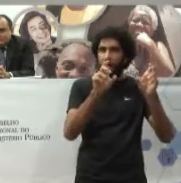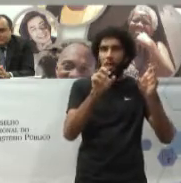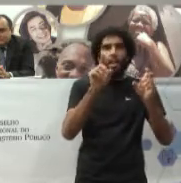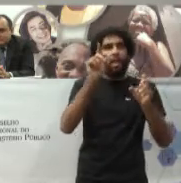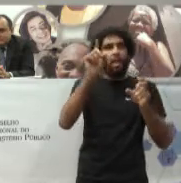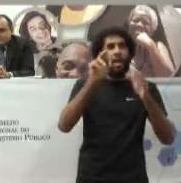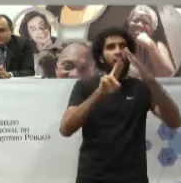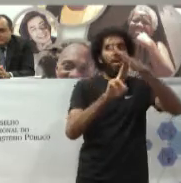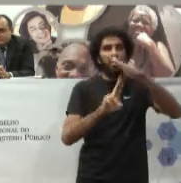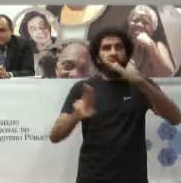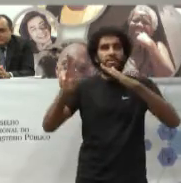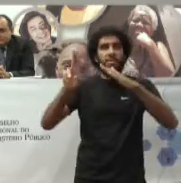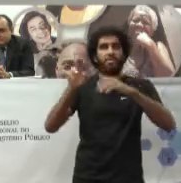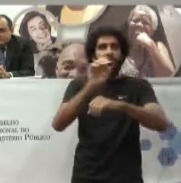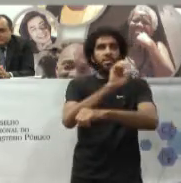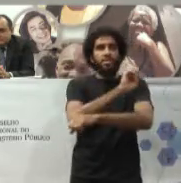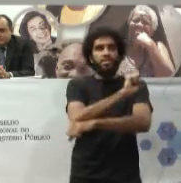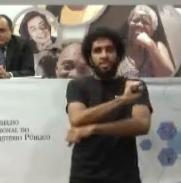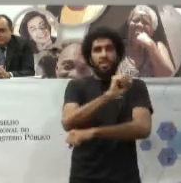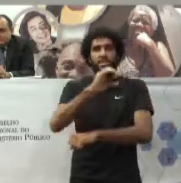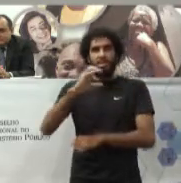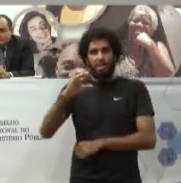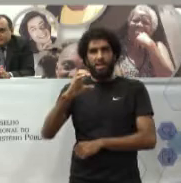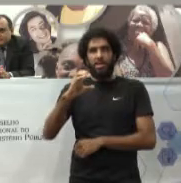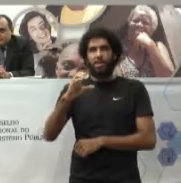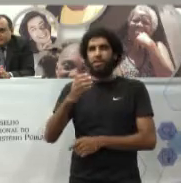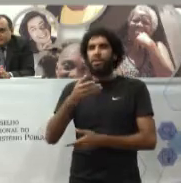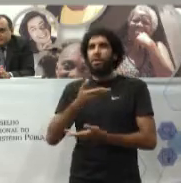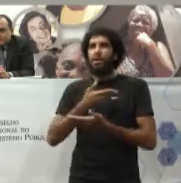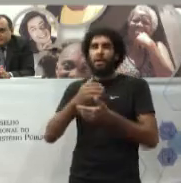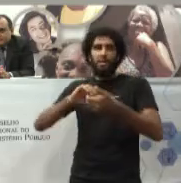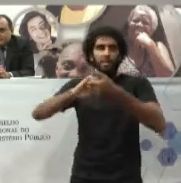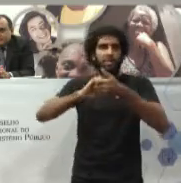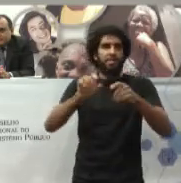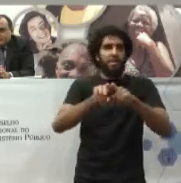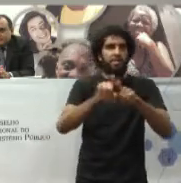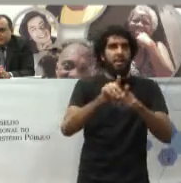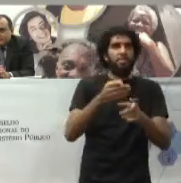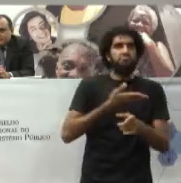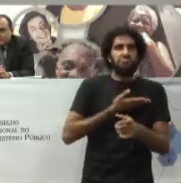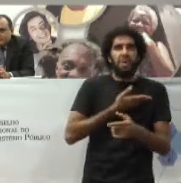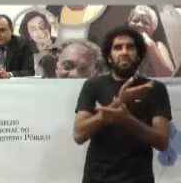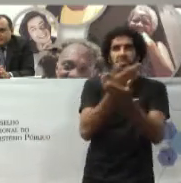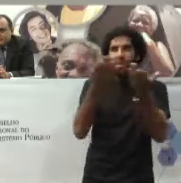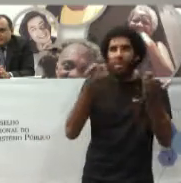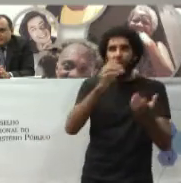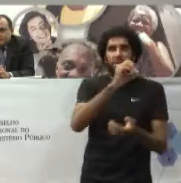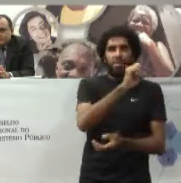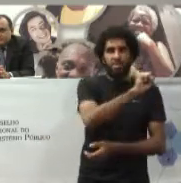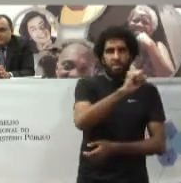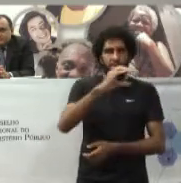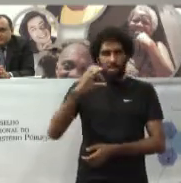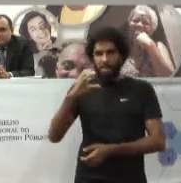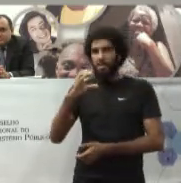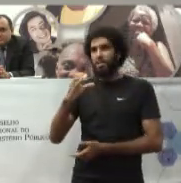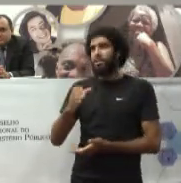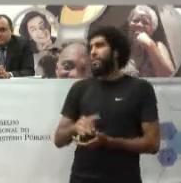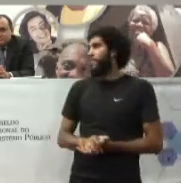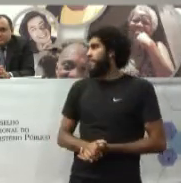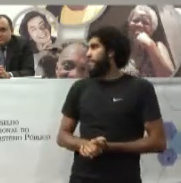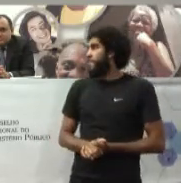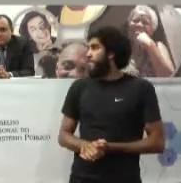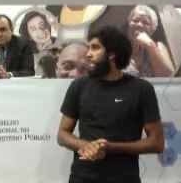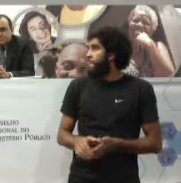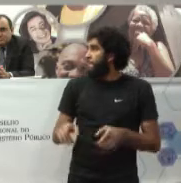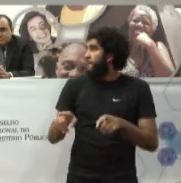queria cumprimentar os colegas do núcleo de pesquisa sobre assistência farmacêutica santa catarina que estão aqui presente a e que